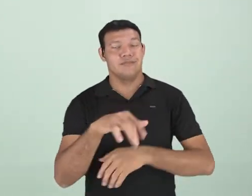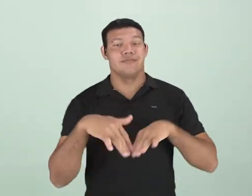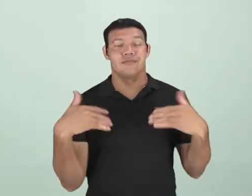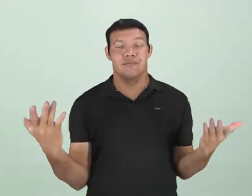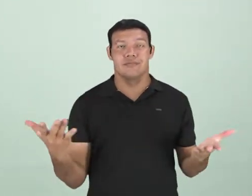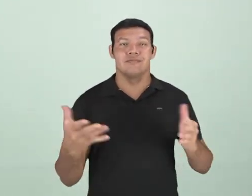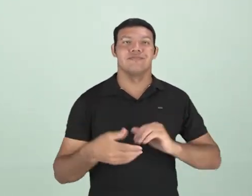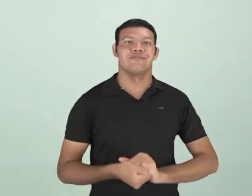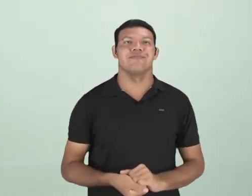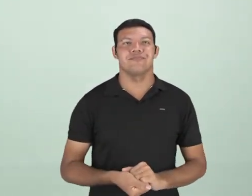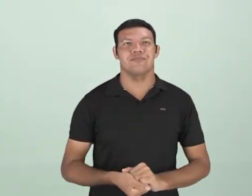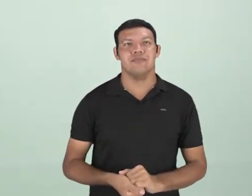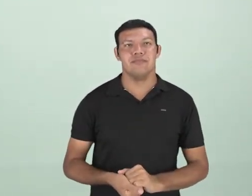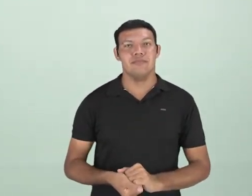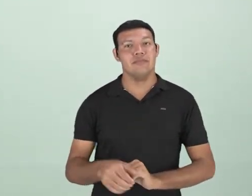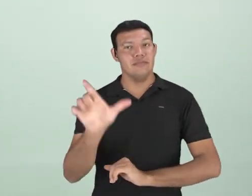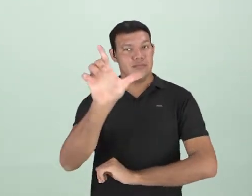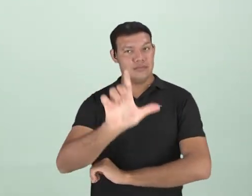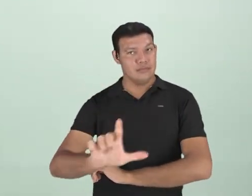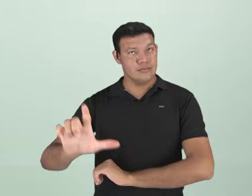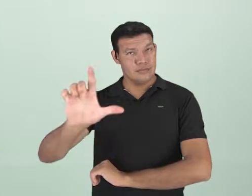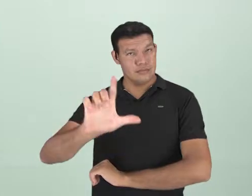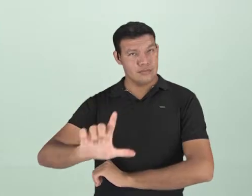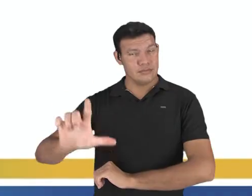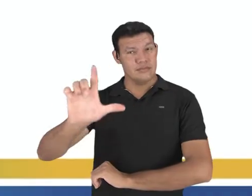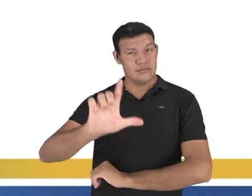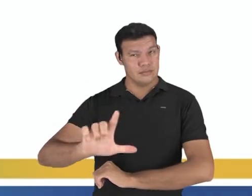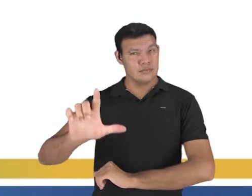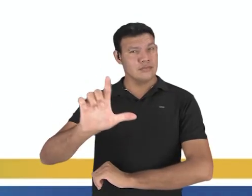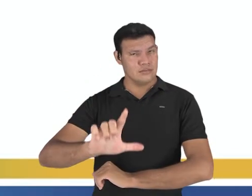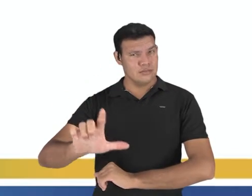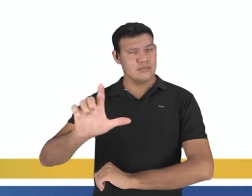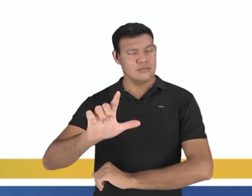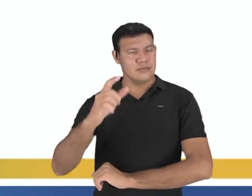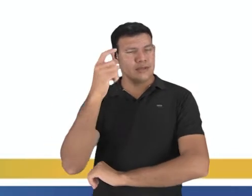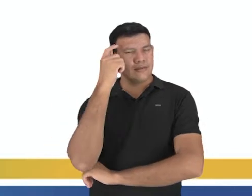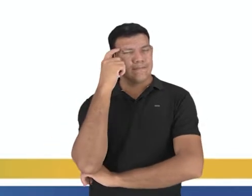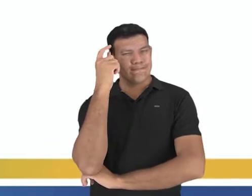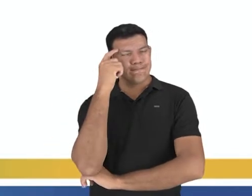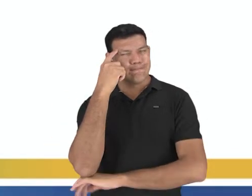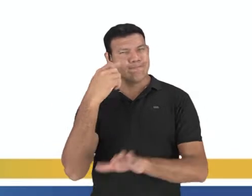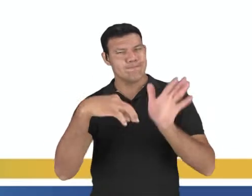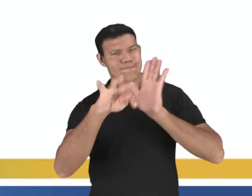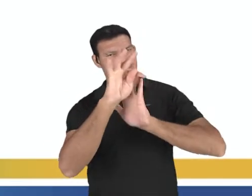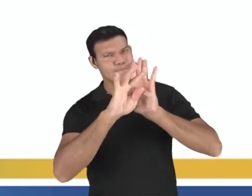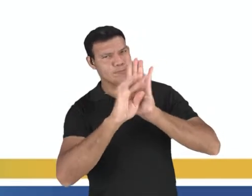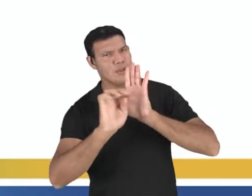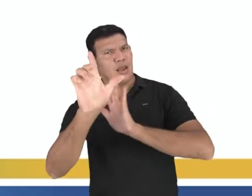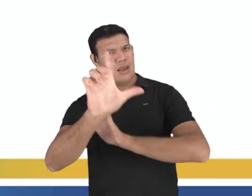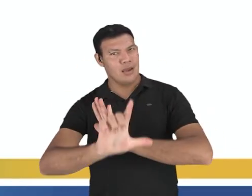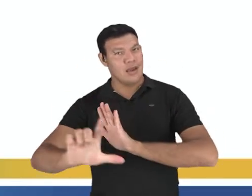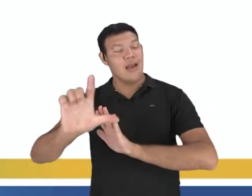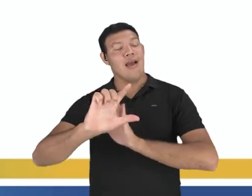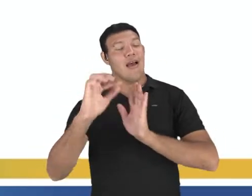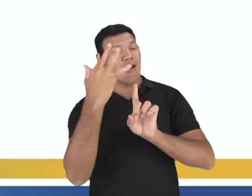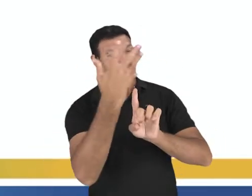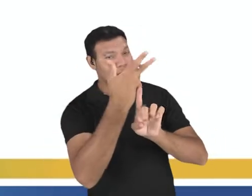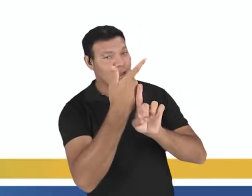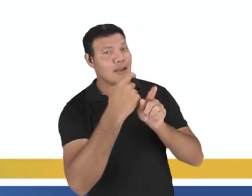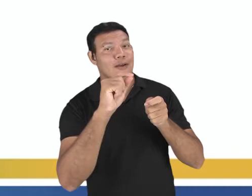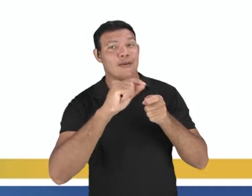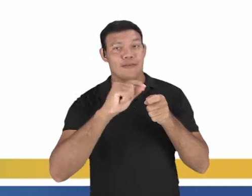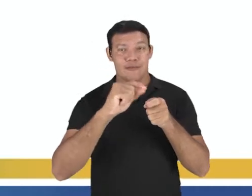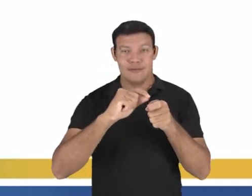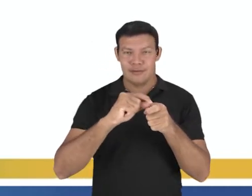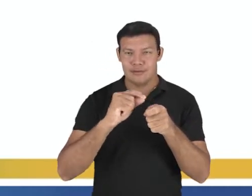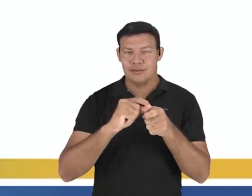lá. A literatura, quando nós pensarmos em literatura, em textos literários, nós vamos pensar que é a arte produzida